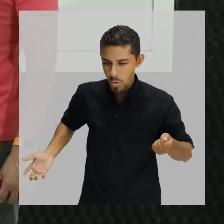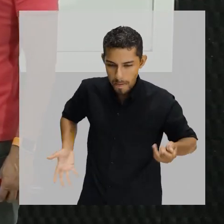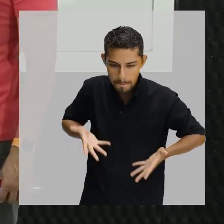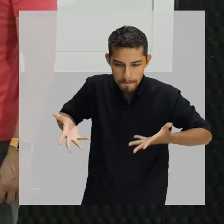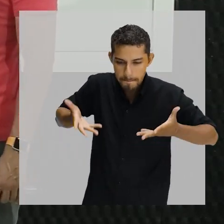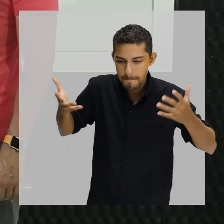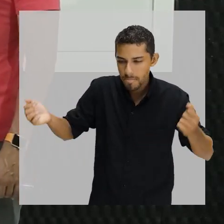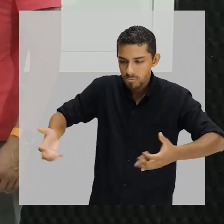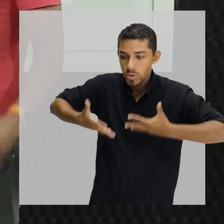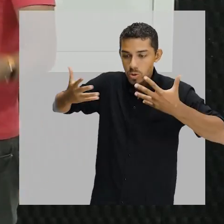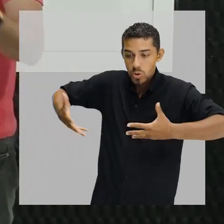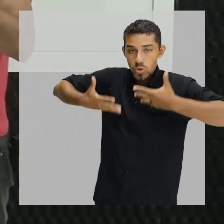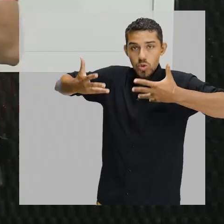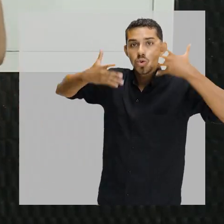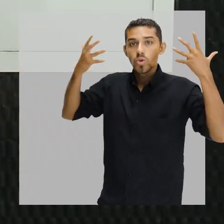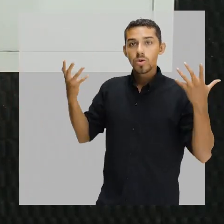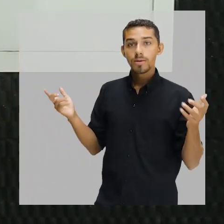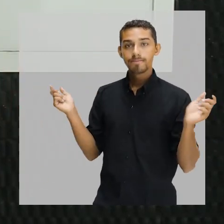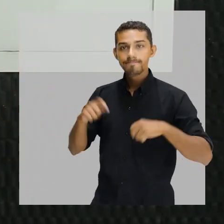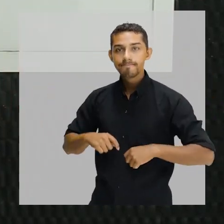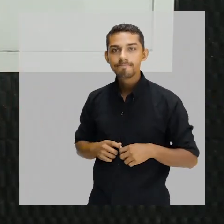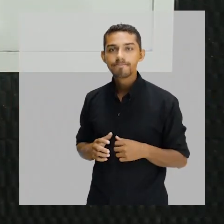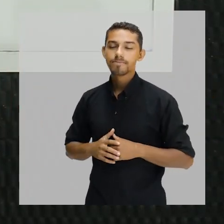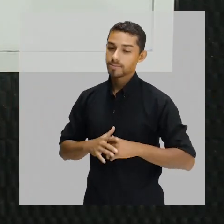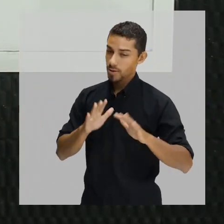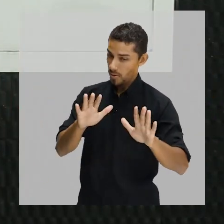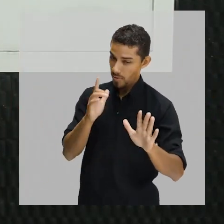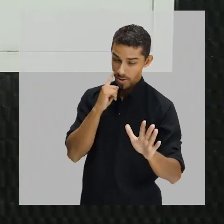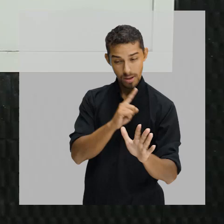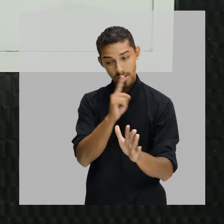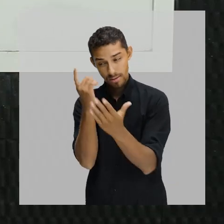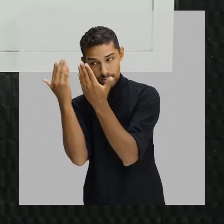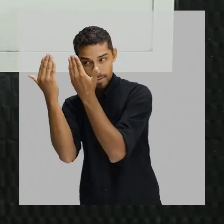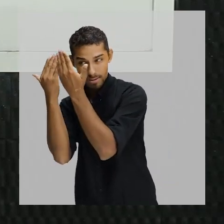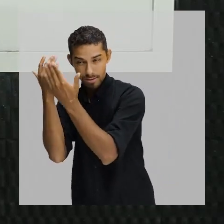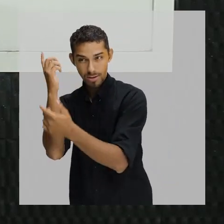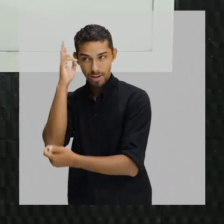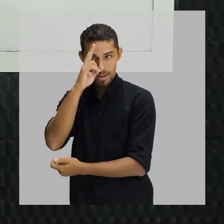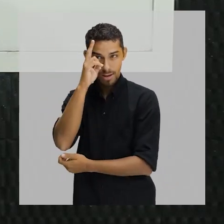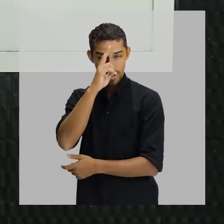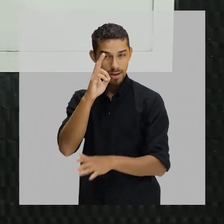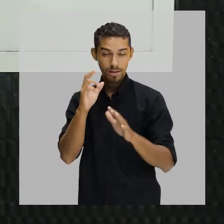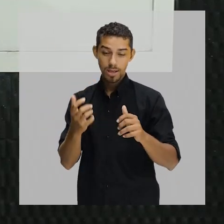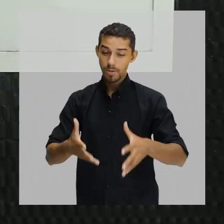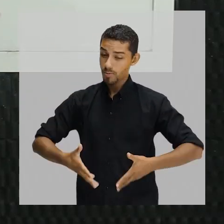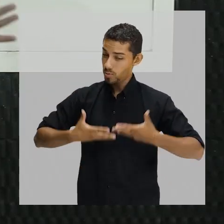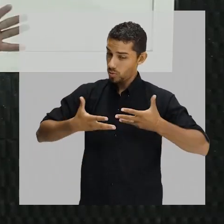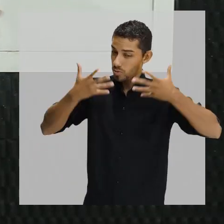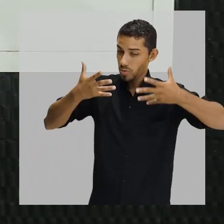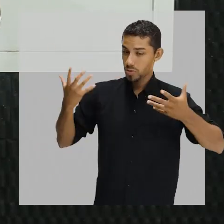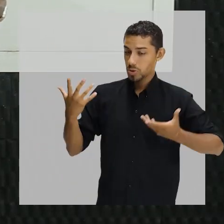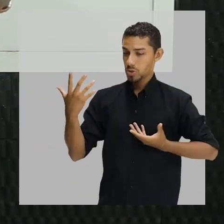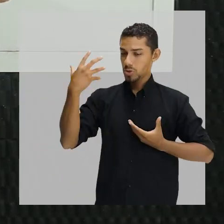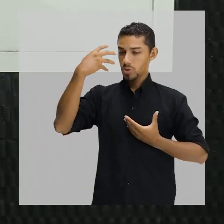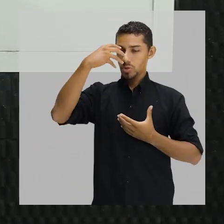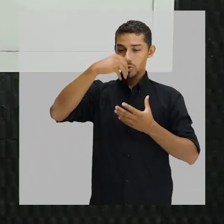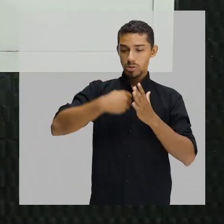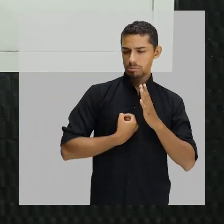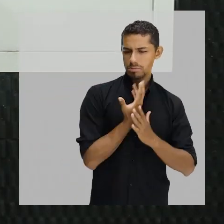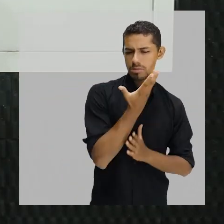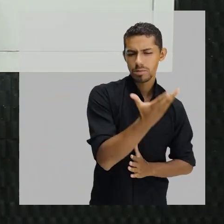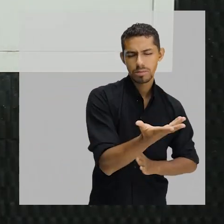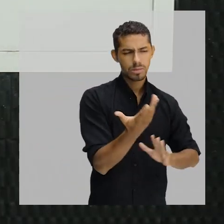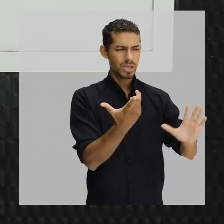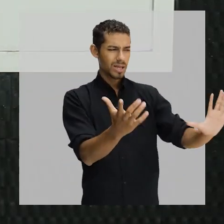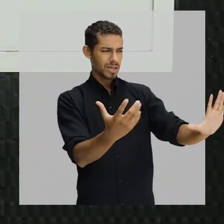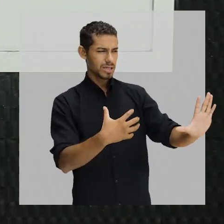motivação é importante. E aí lembre, né, vou apelar aqui à psicologia um pouquinho, lembre que existe a motivação externa, obviamente você se